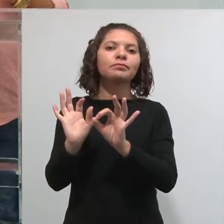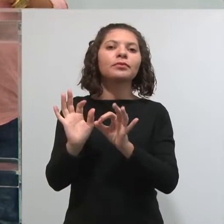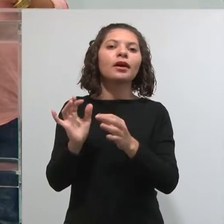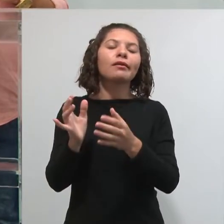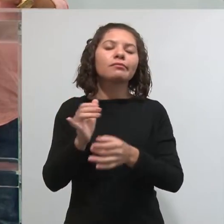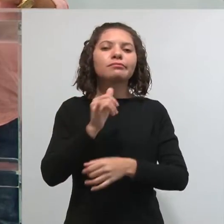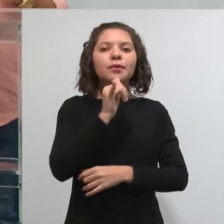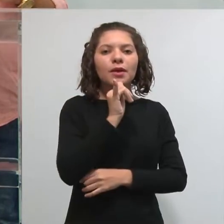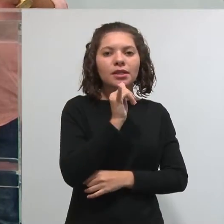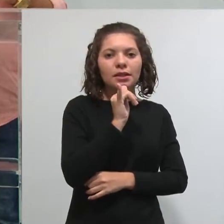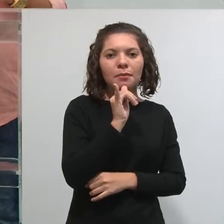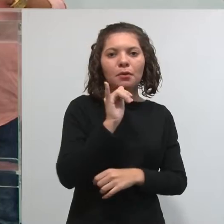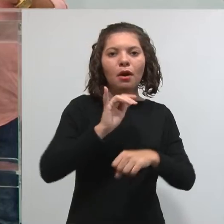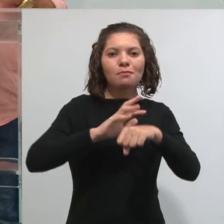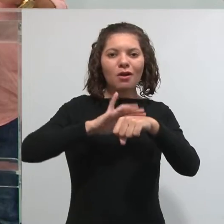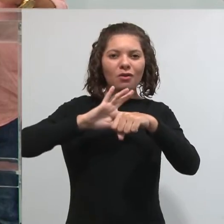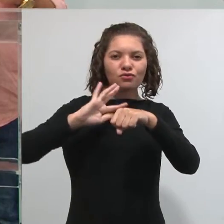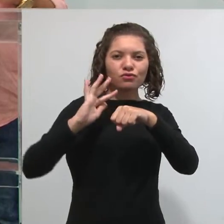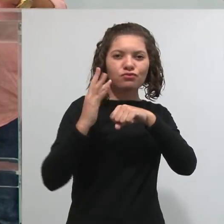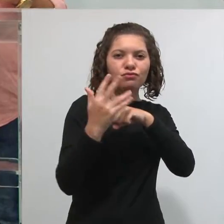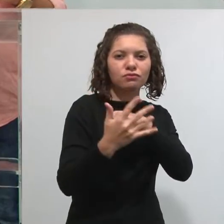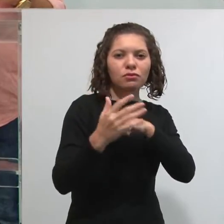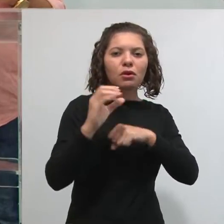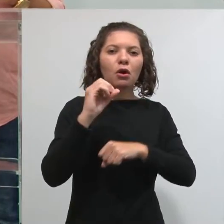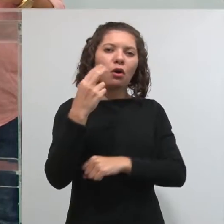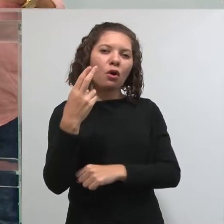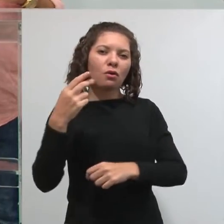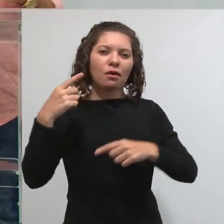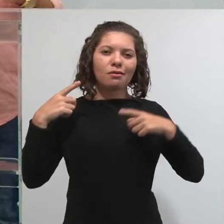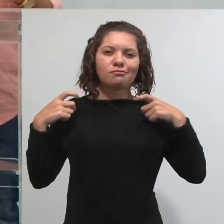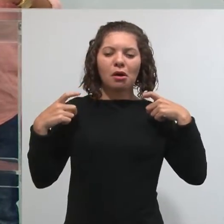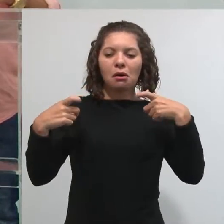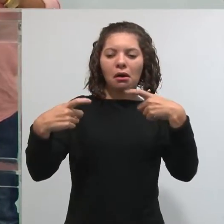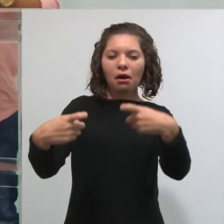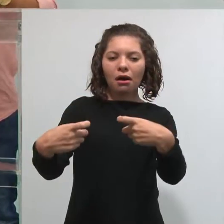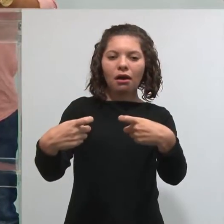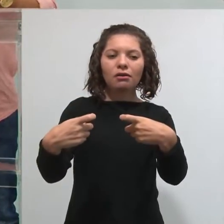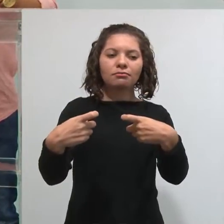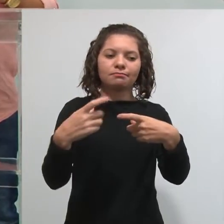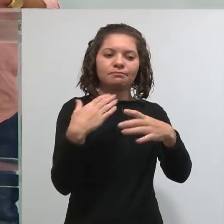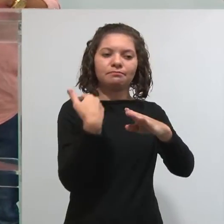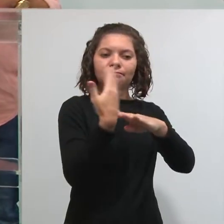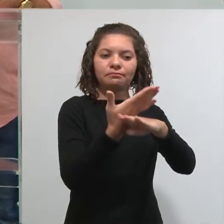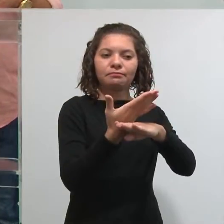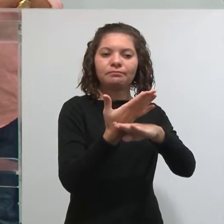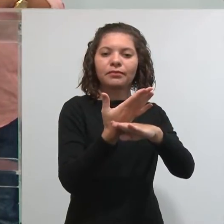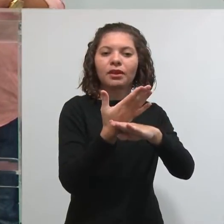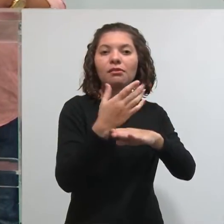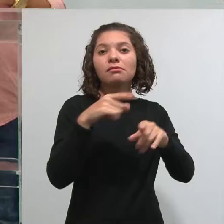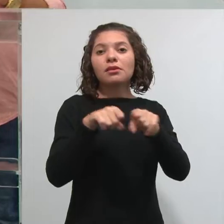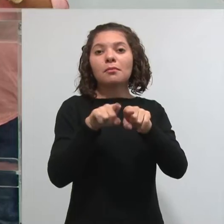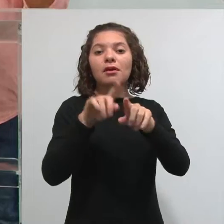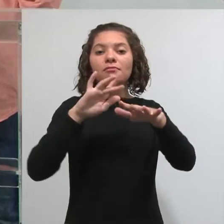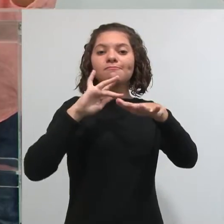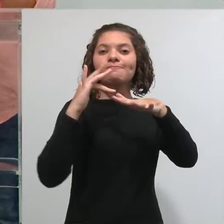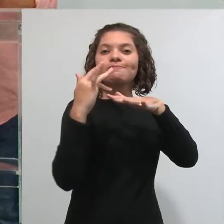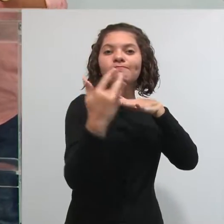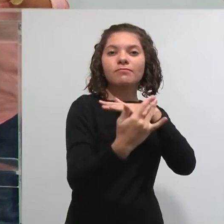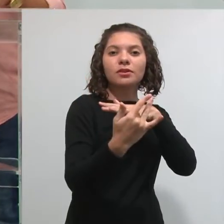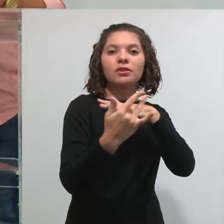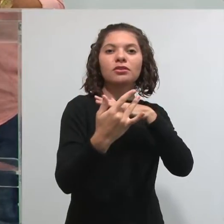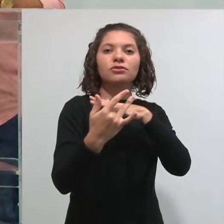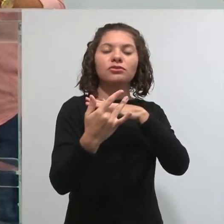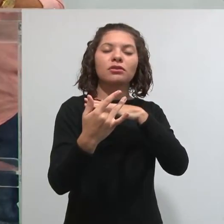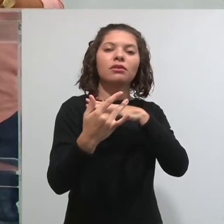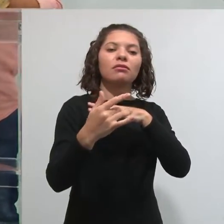de uma pandemia, né, um conflito, né, em determinada região. Então, a ação da mídia, né, focalizando